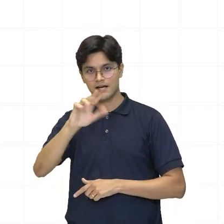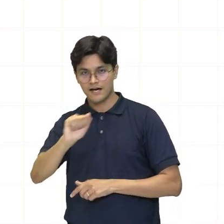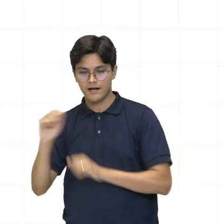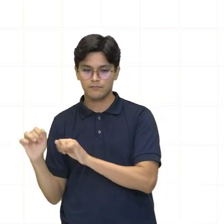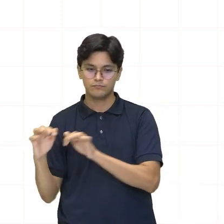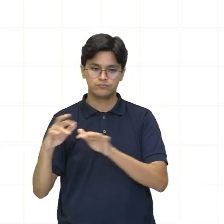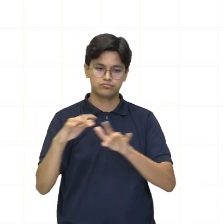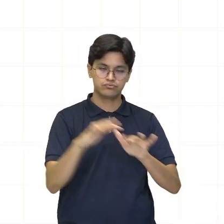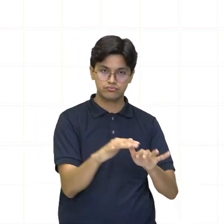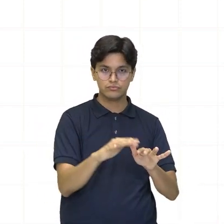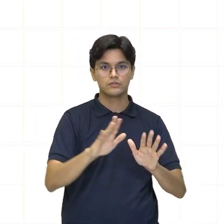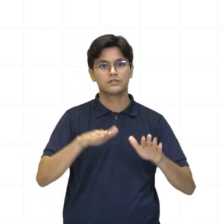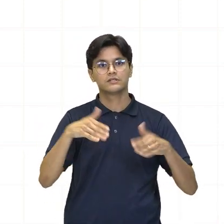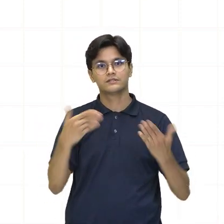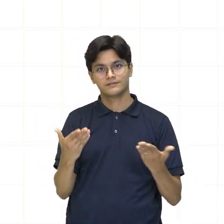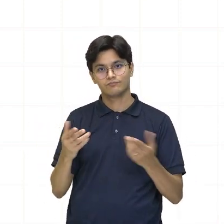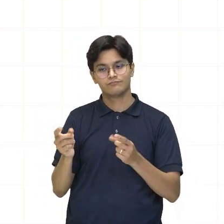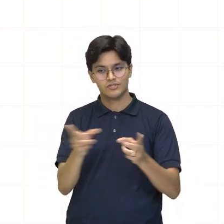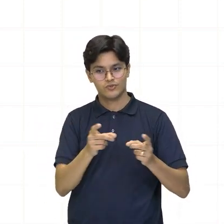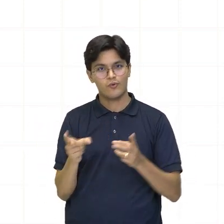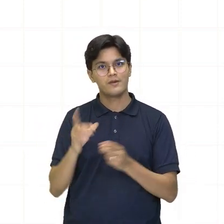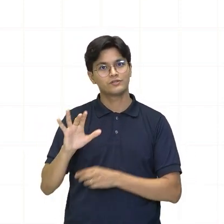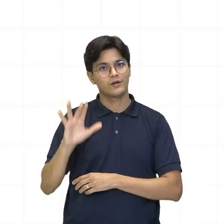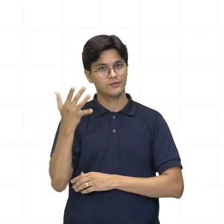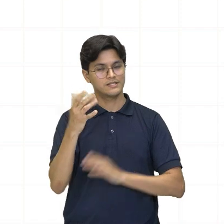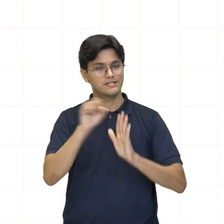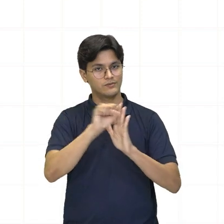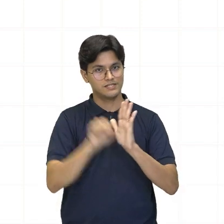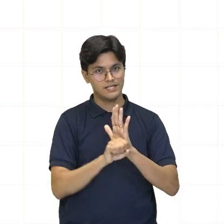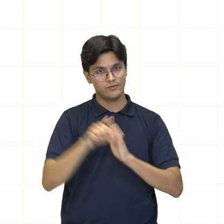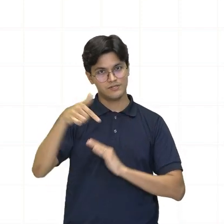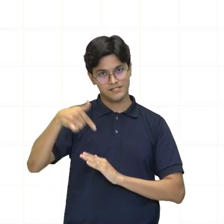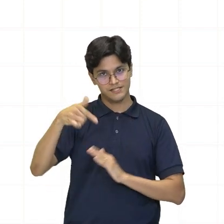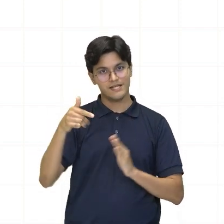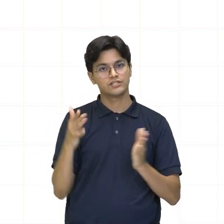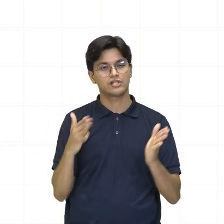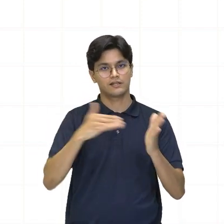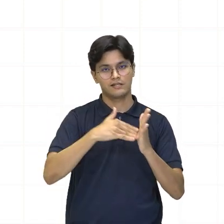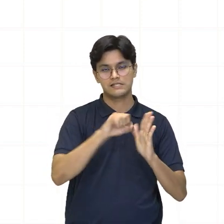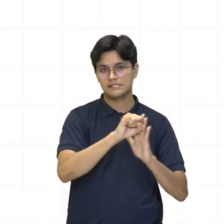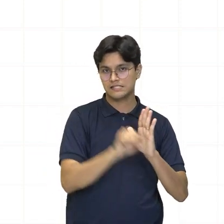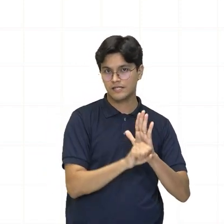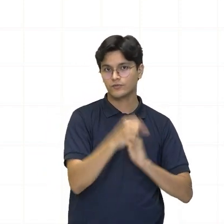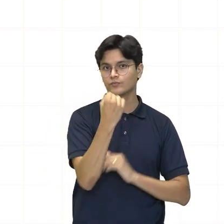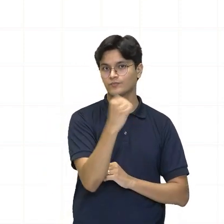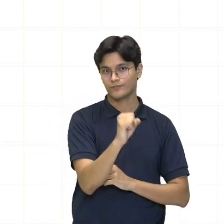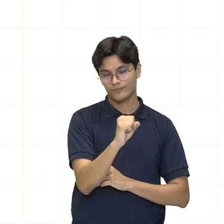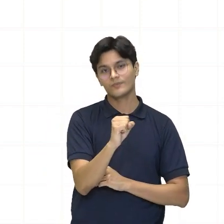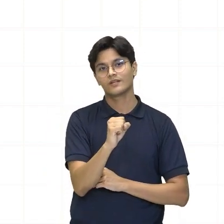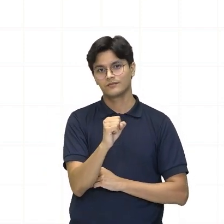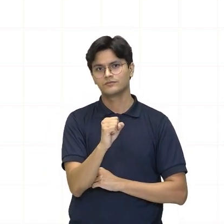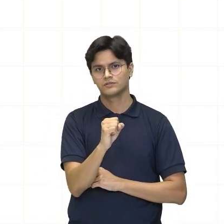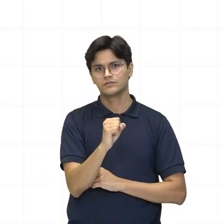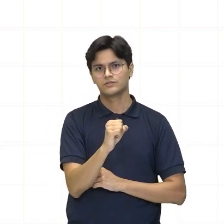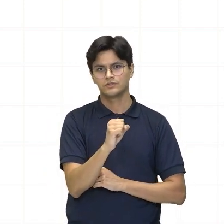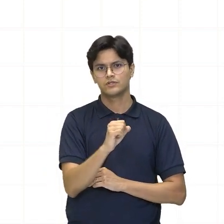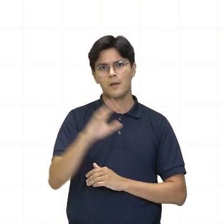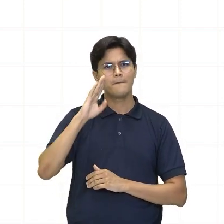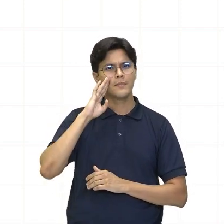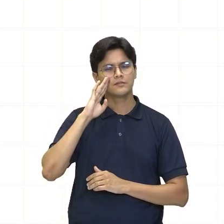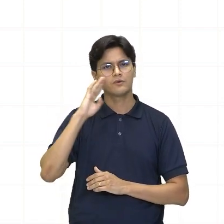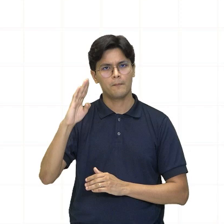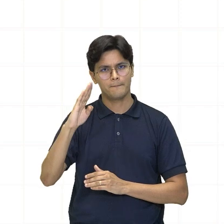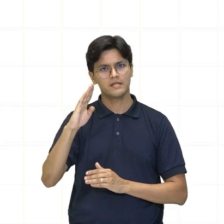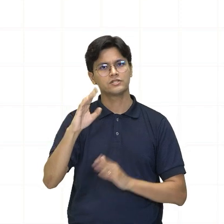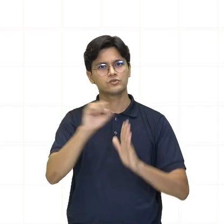transariano desenvolveu-se nos séculos 7 e 8 e atingiu o seu auge em meados do século 19 e